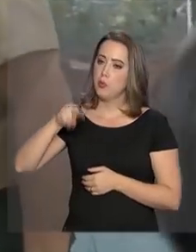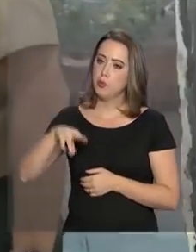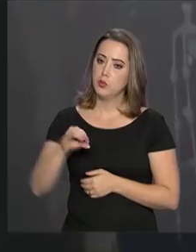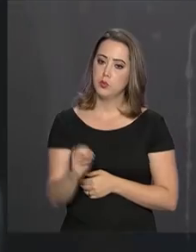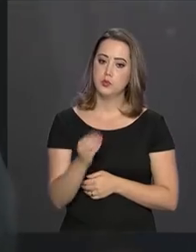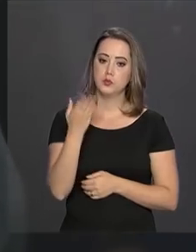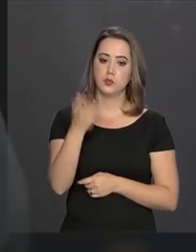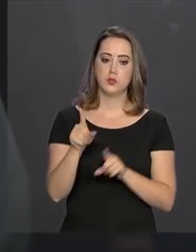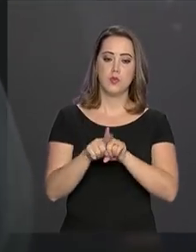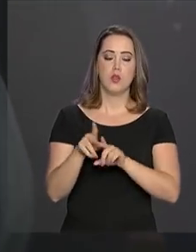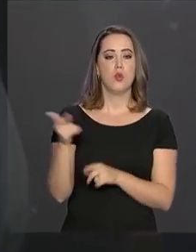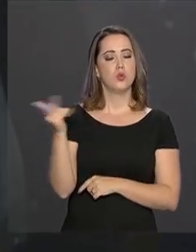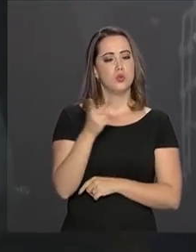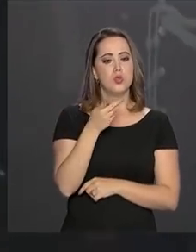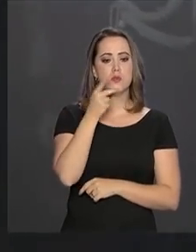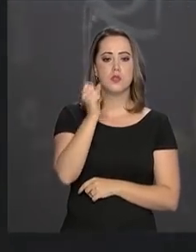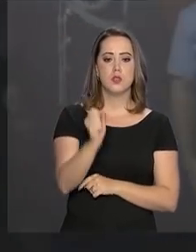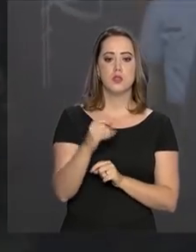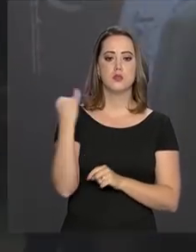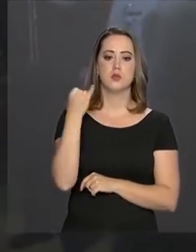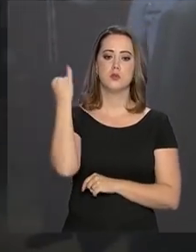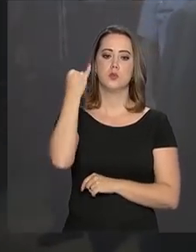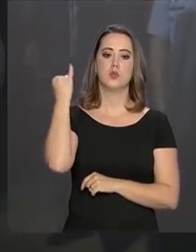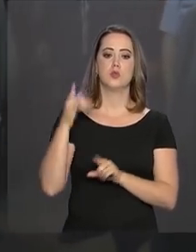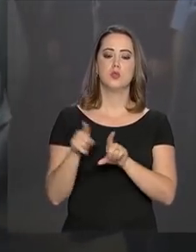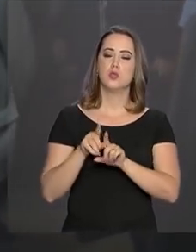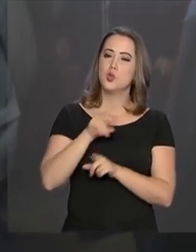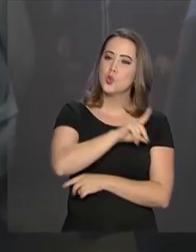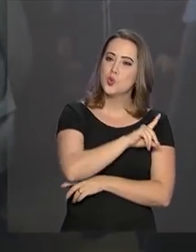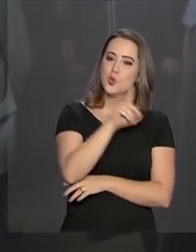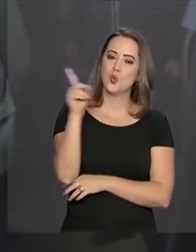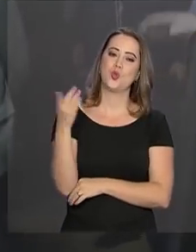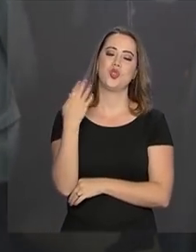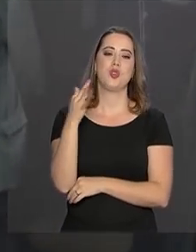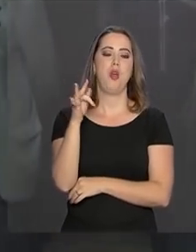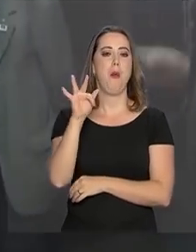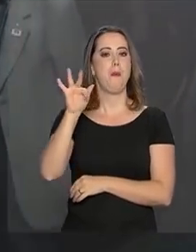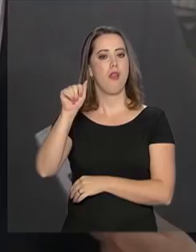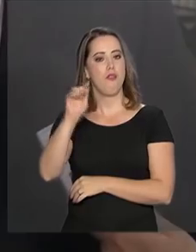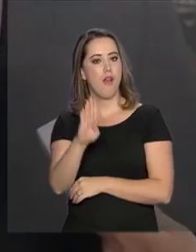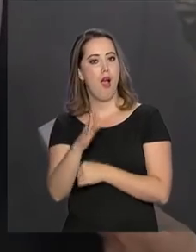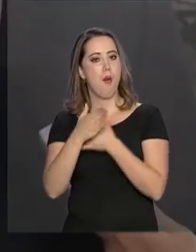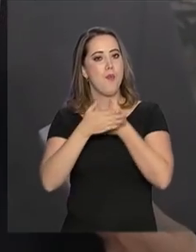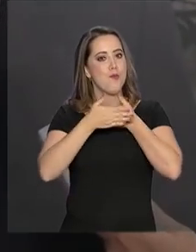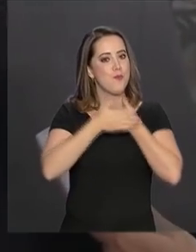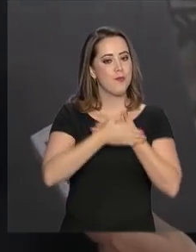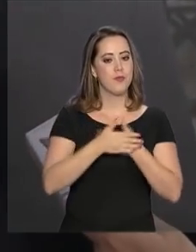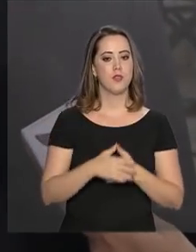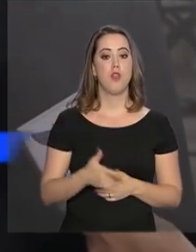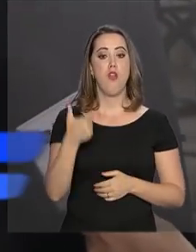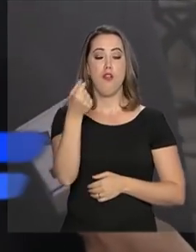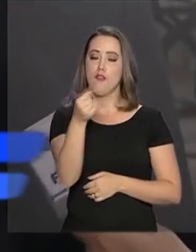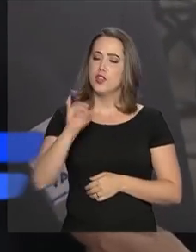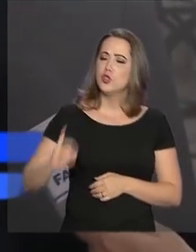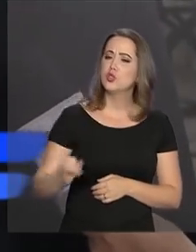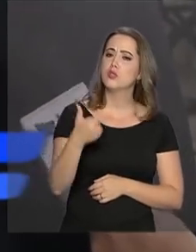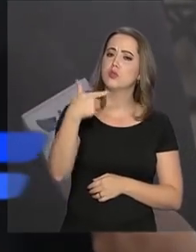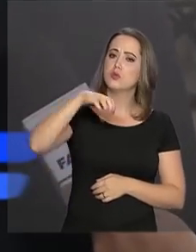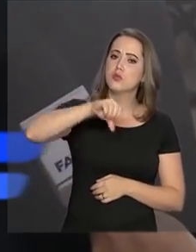Bermudes. Eles destacaram a importância da data para a Força Aérea Brasileira. 20 de janeiro de